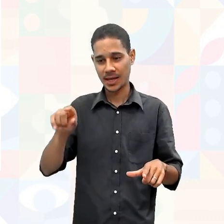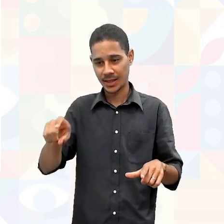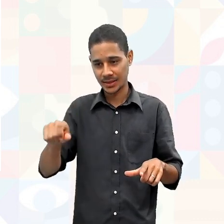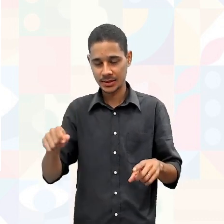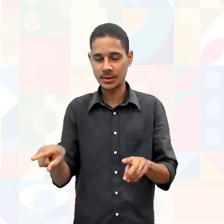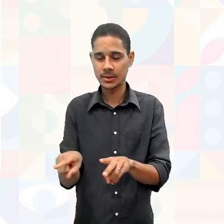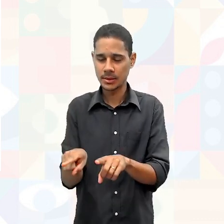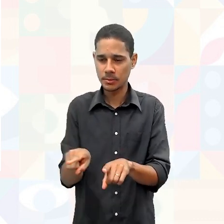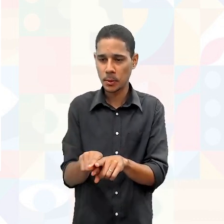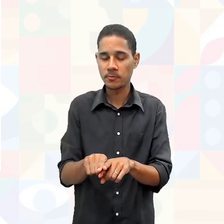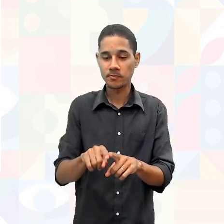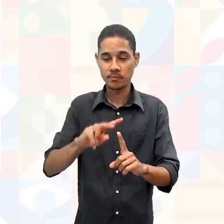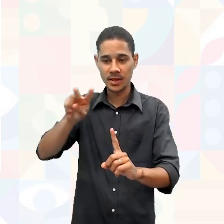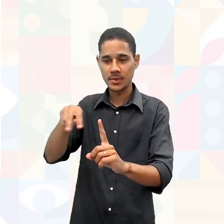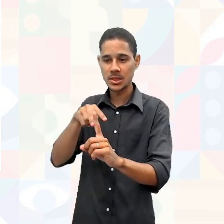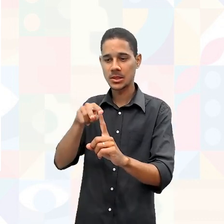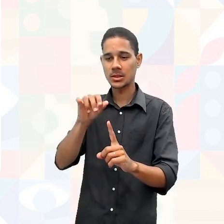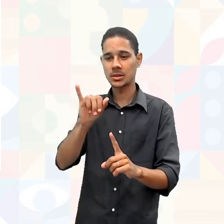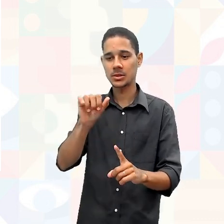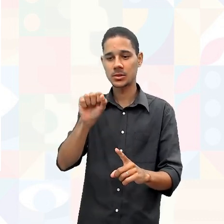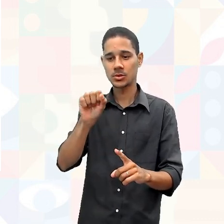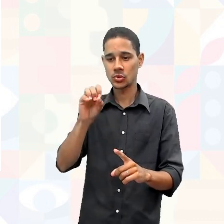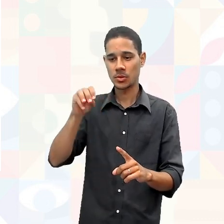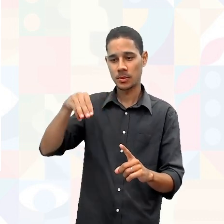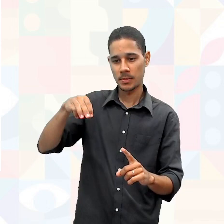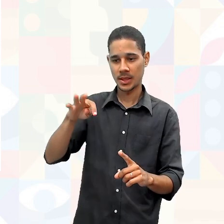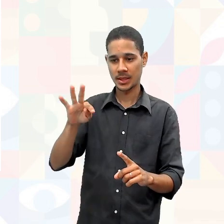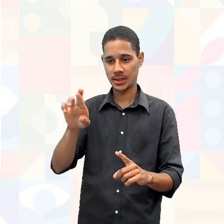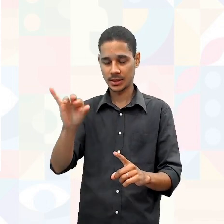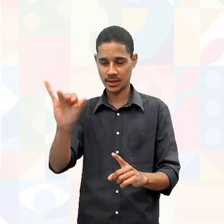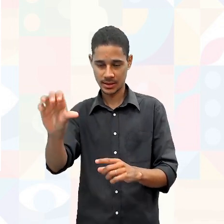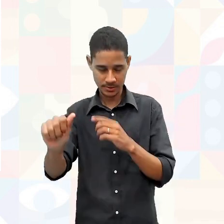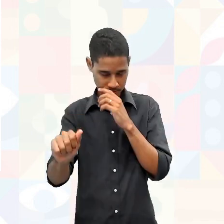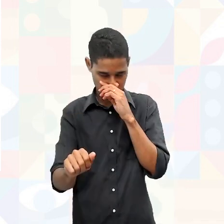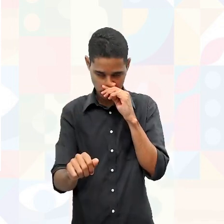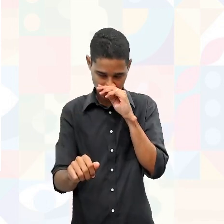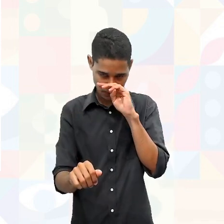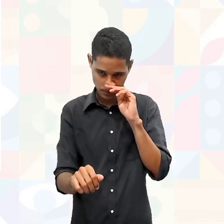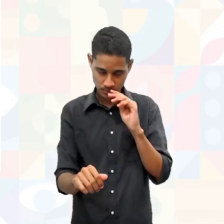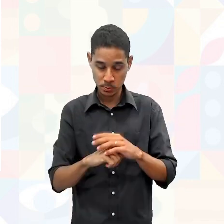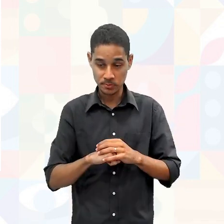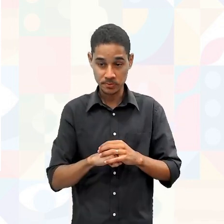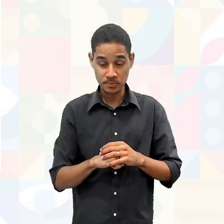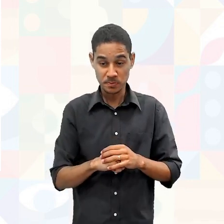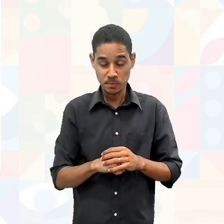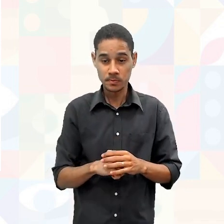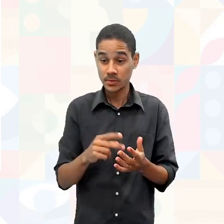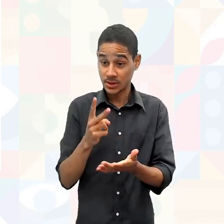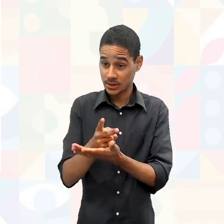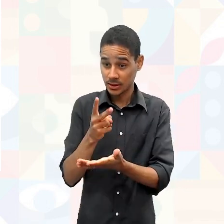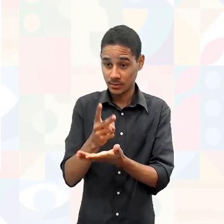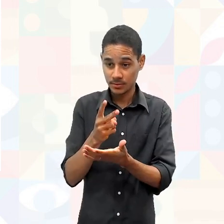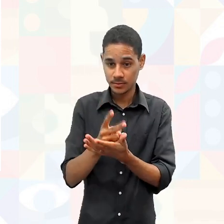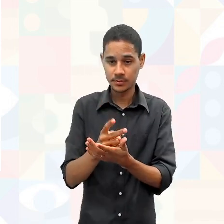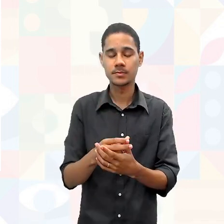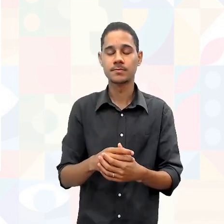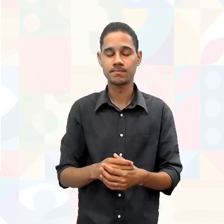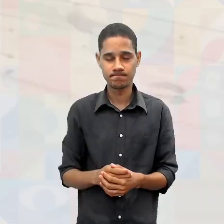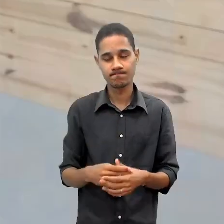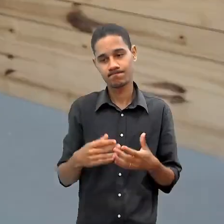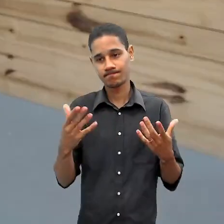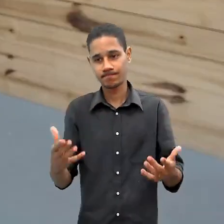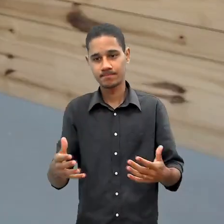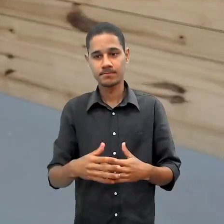isométrica. E sempre é uma perspectiva isométrica, tá certo? Não é nenhum outro tipo, ok? Então a